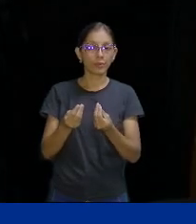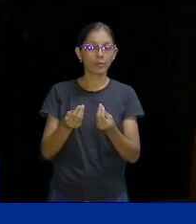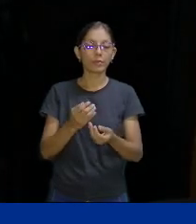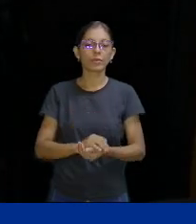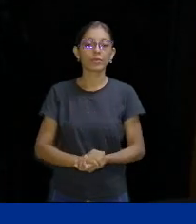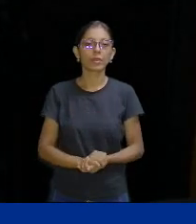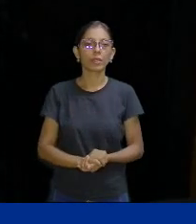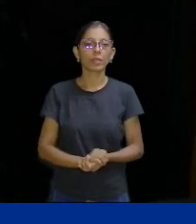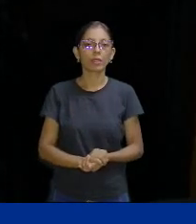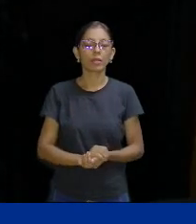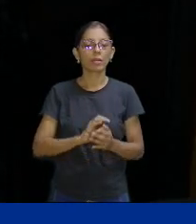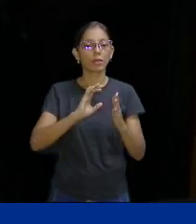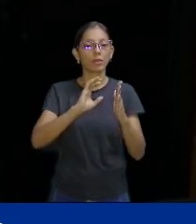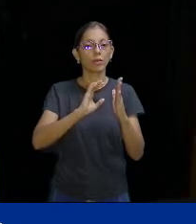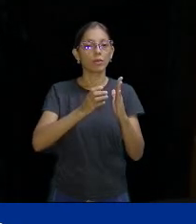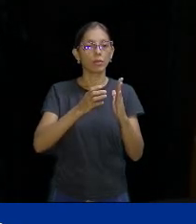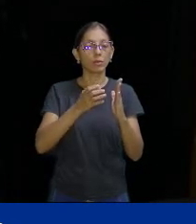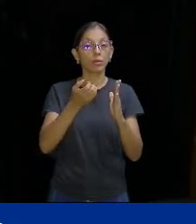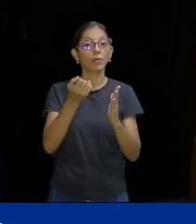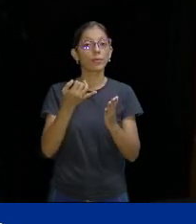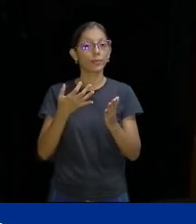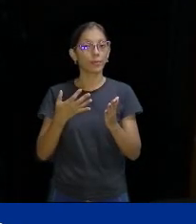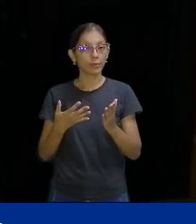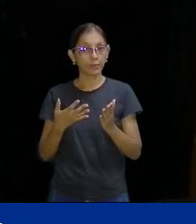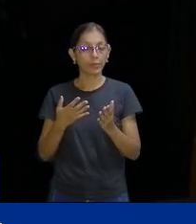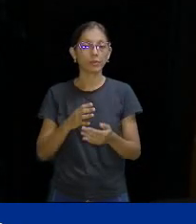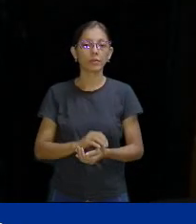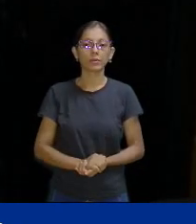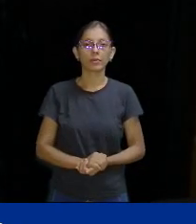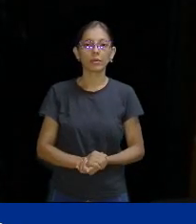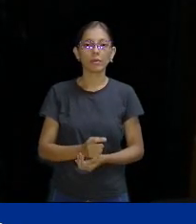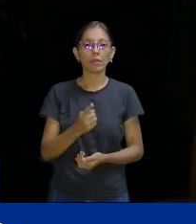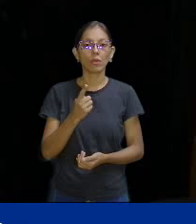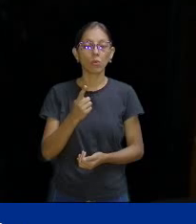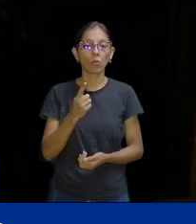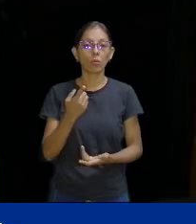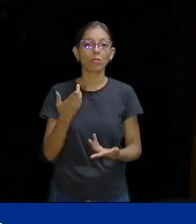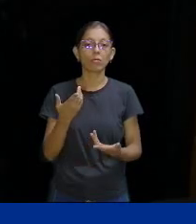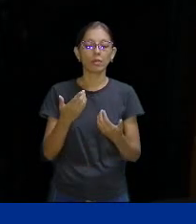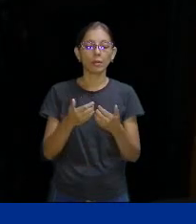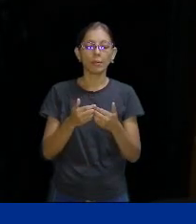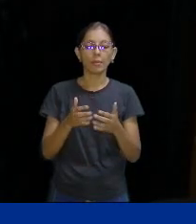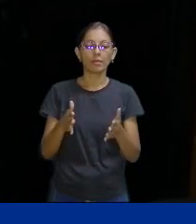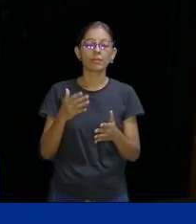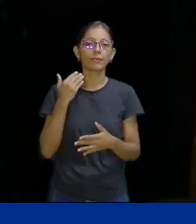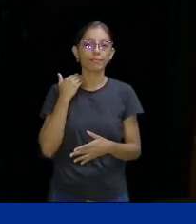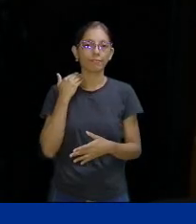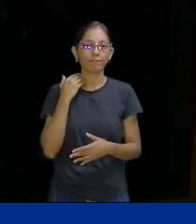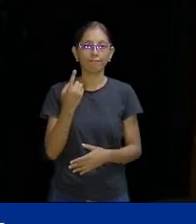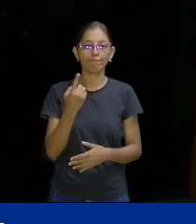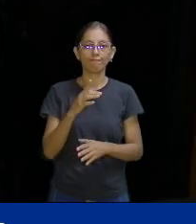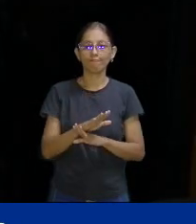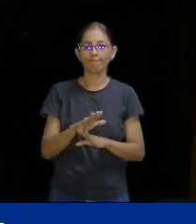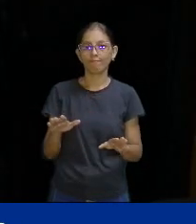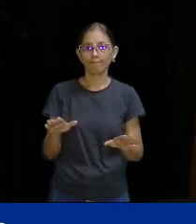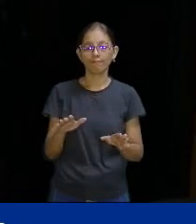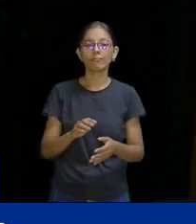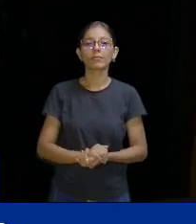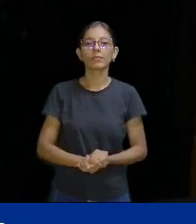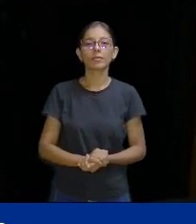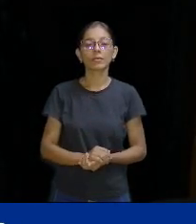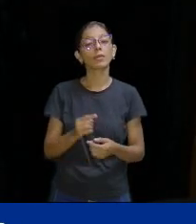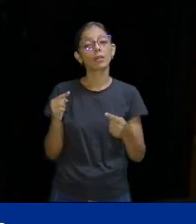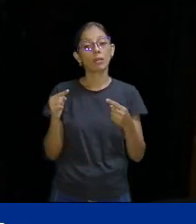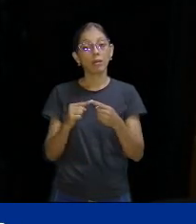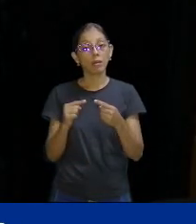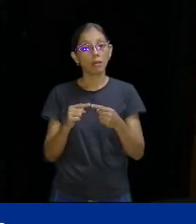forma: houve a abertura de apenas uma conta bancária de campanha. Trata-se da conta obrigatória de